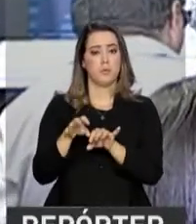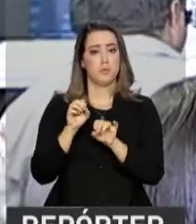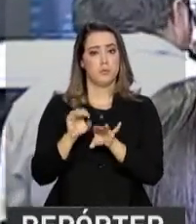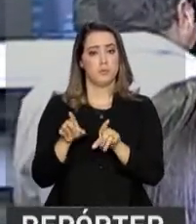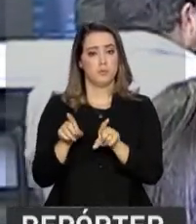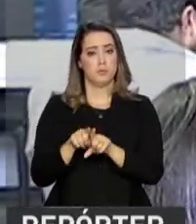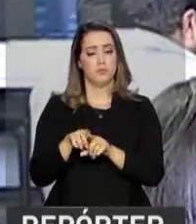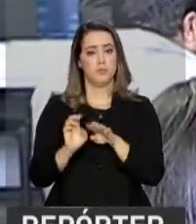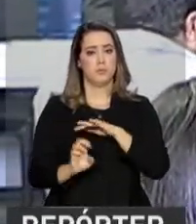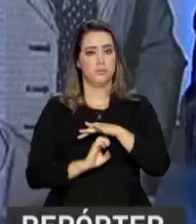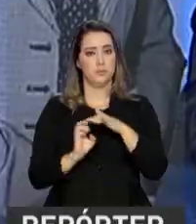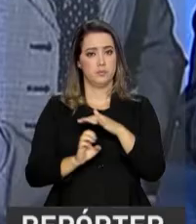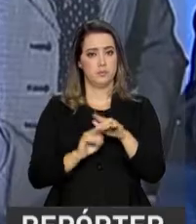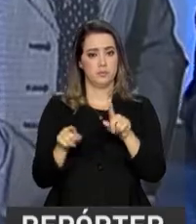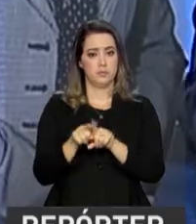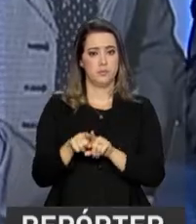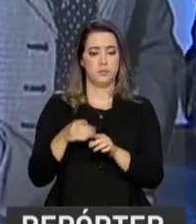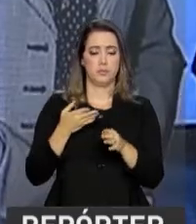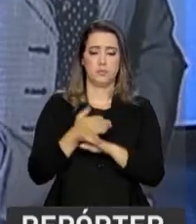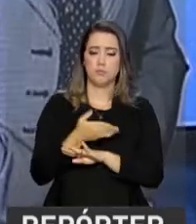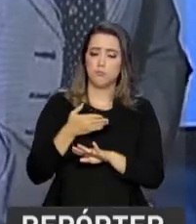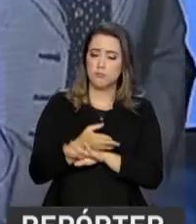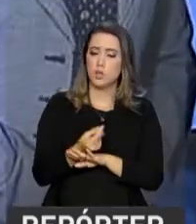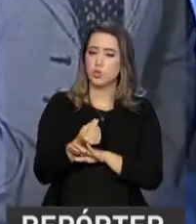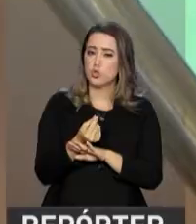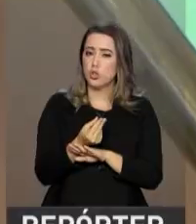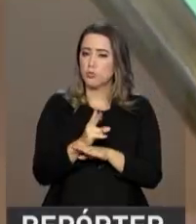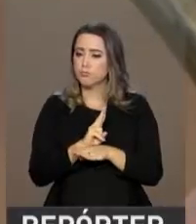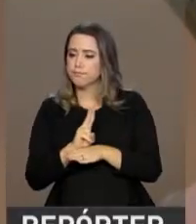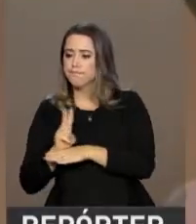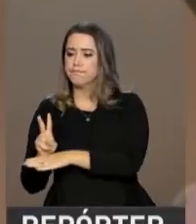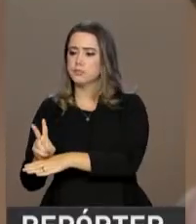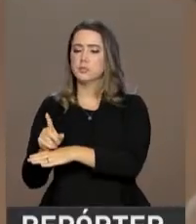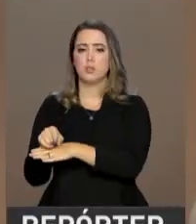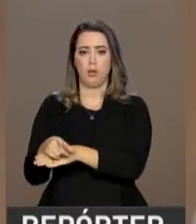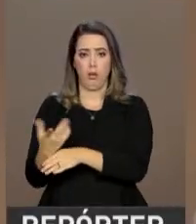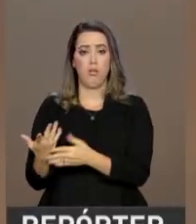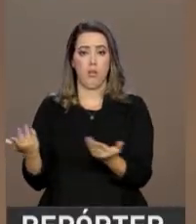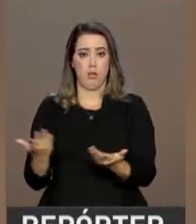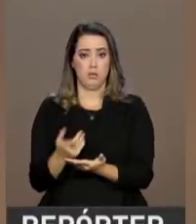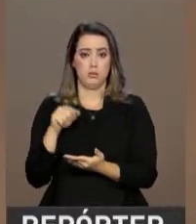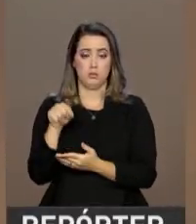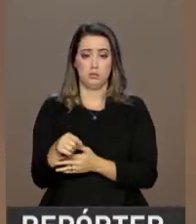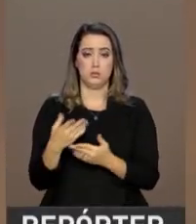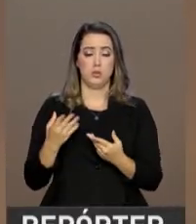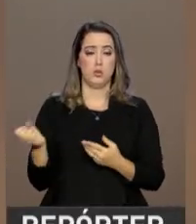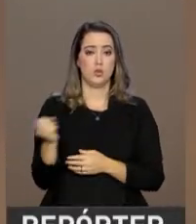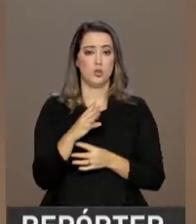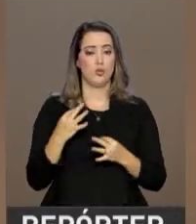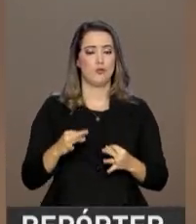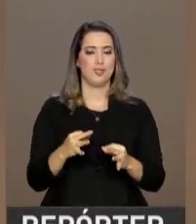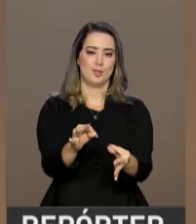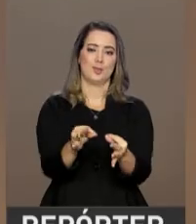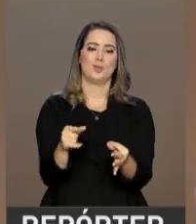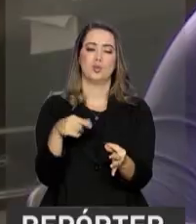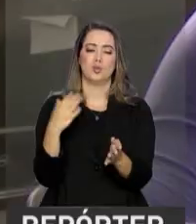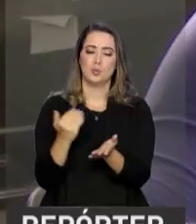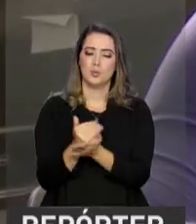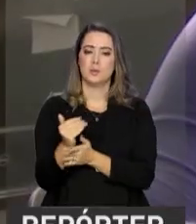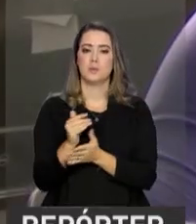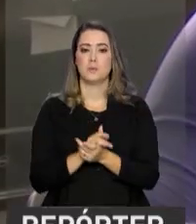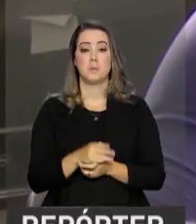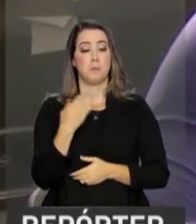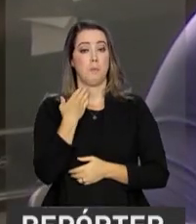dos empresários para o acesso ao crédito e um projeto piloto na área tecnológica será iniciado